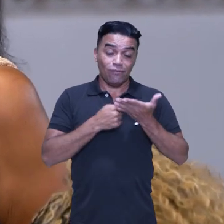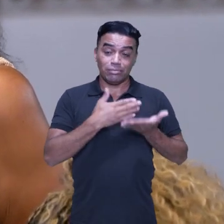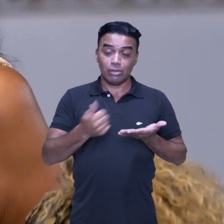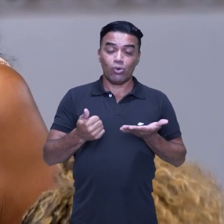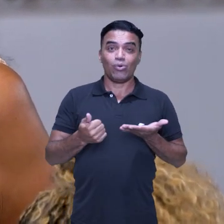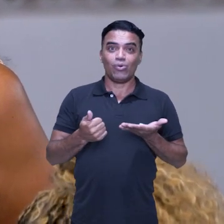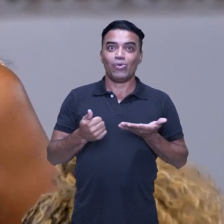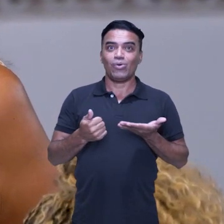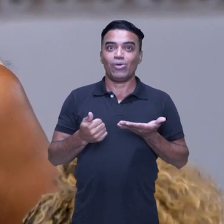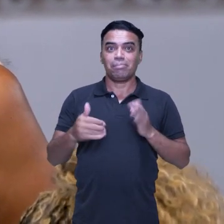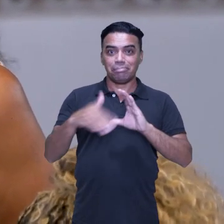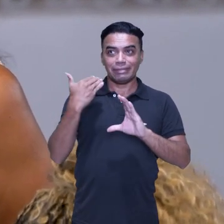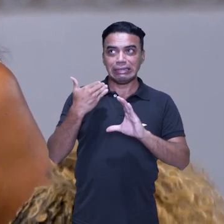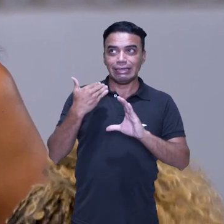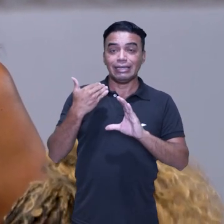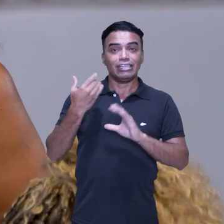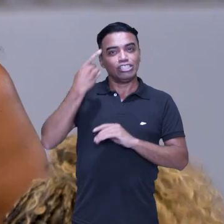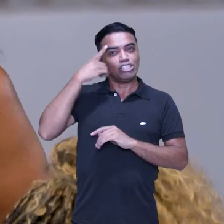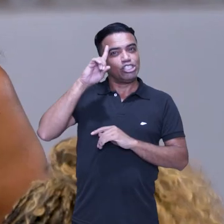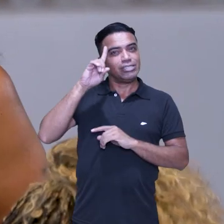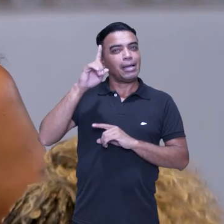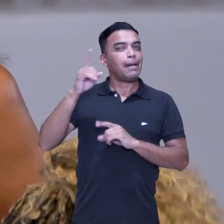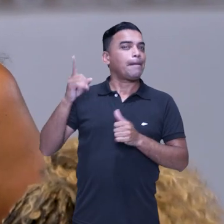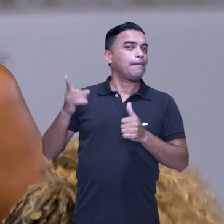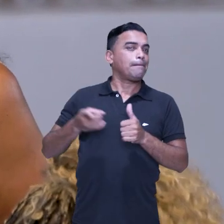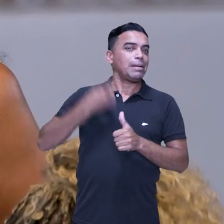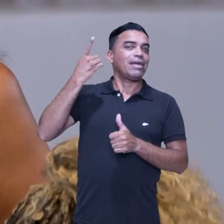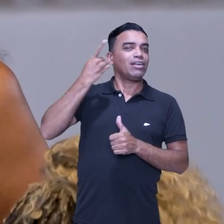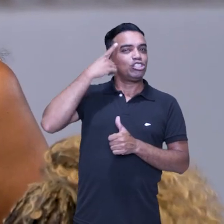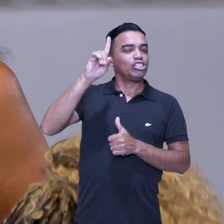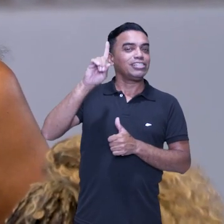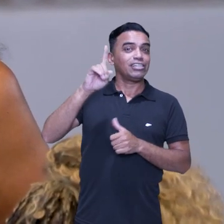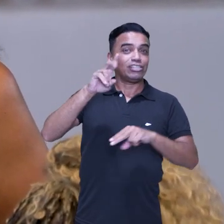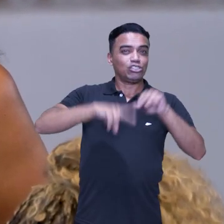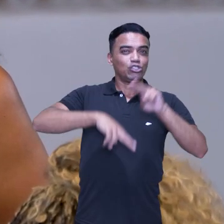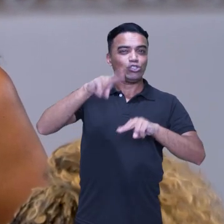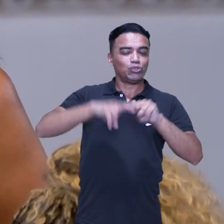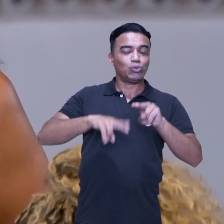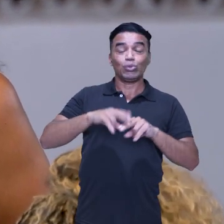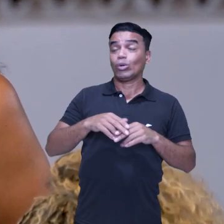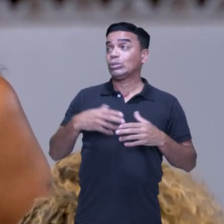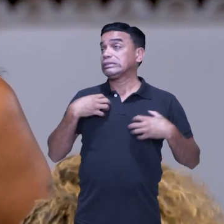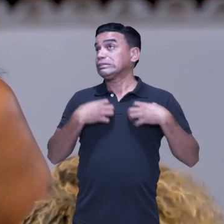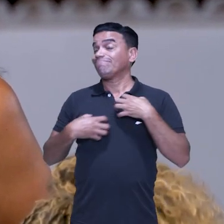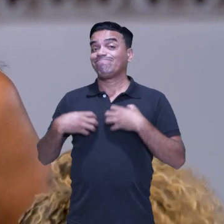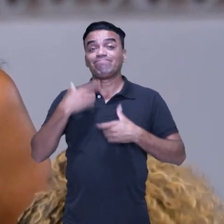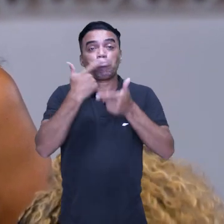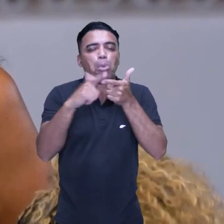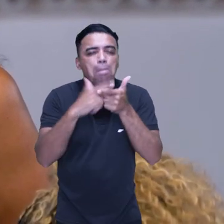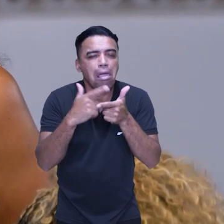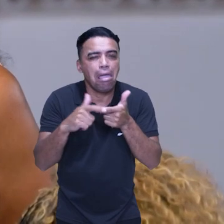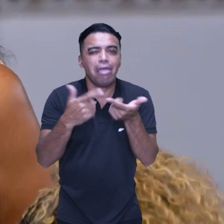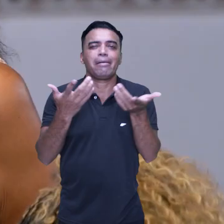mandaram mensagem para mim, no dia 1º de junho, eu passei por uma tribulação muito grande na minha vida. E eu tive, assim,